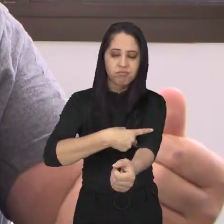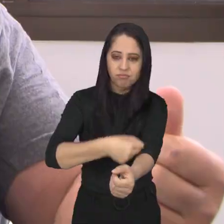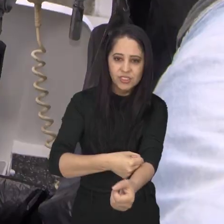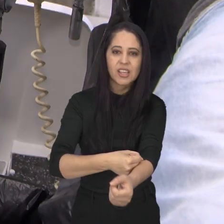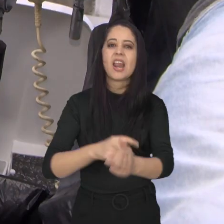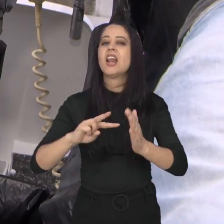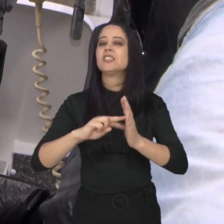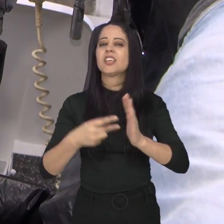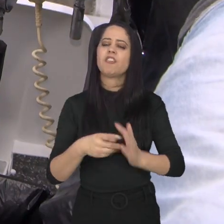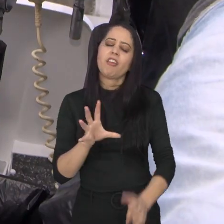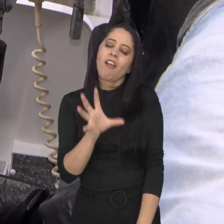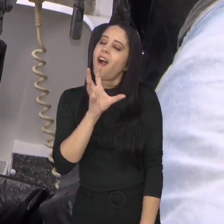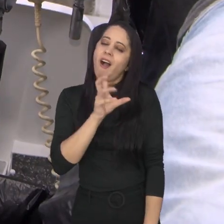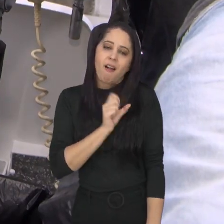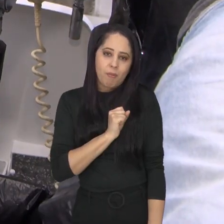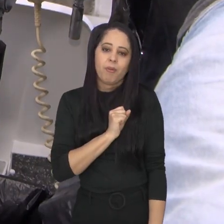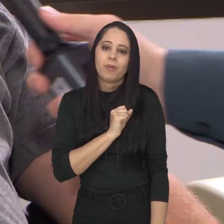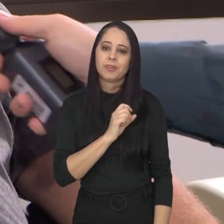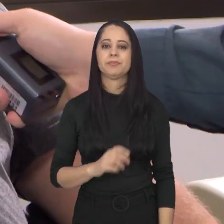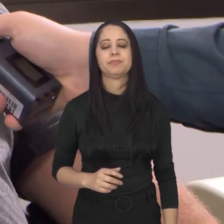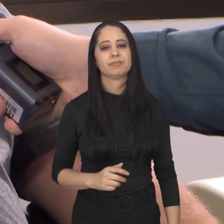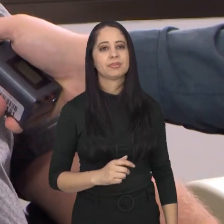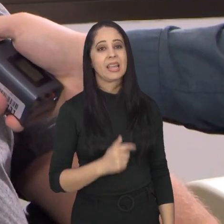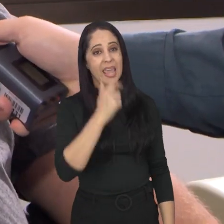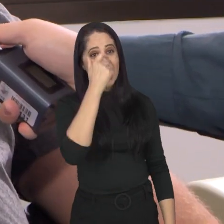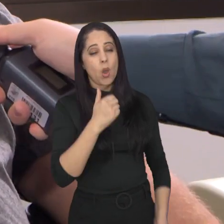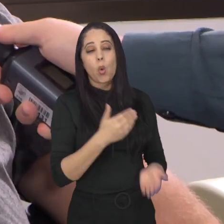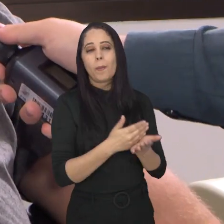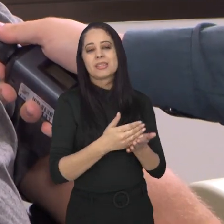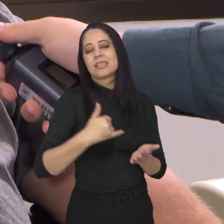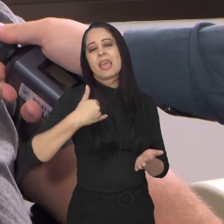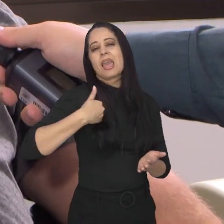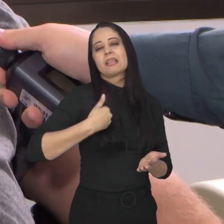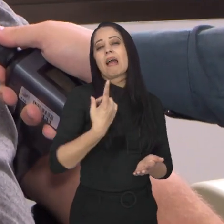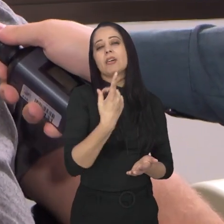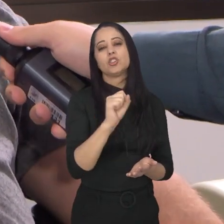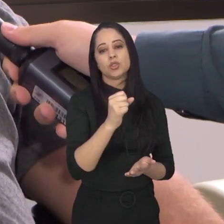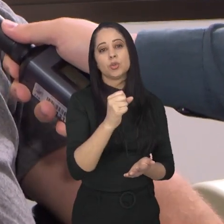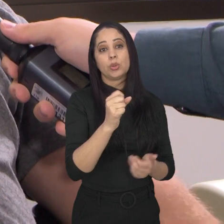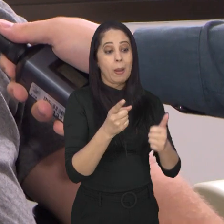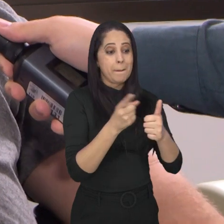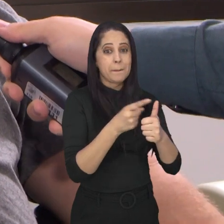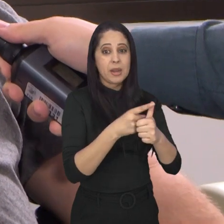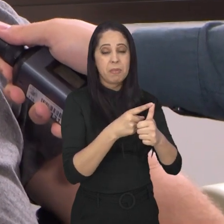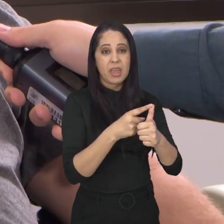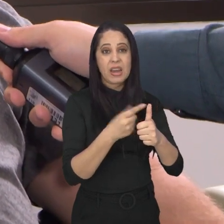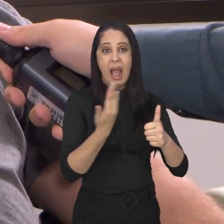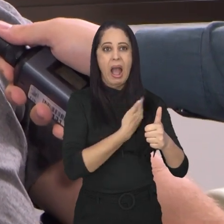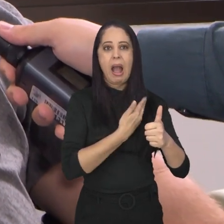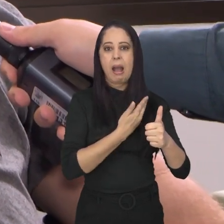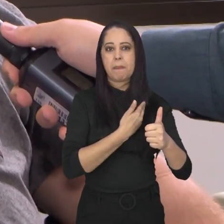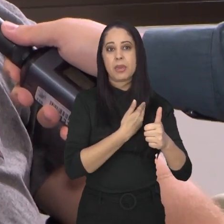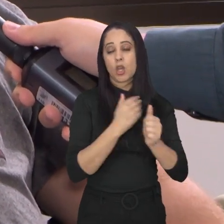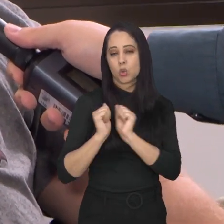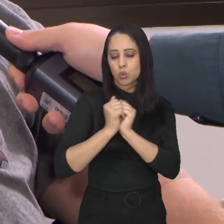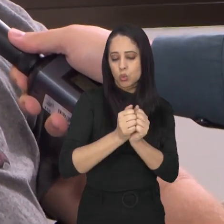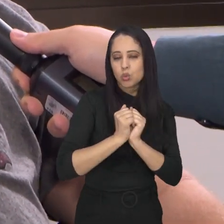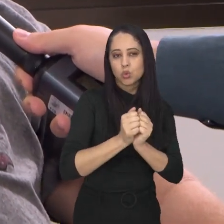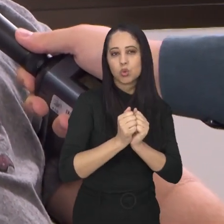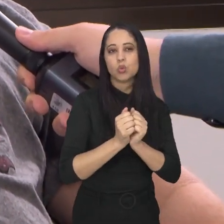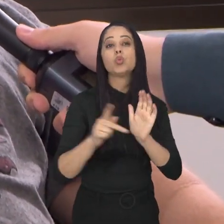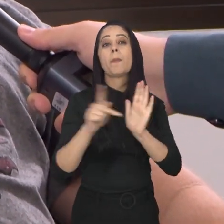reforçar aí essa necessidade das pessoas virem até aqui, fazerem a doação, justamente para mostrar a importância desse gesto. Nós chegamos